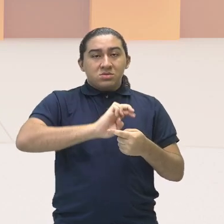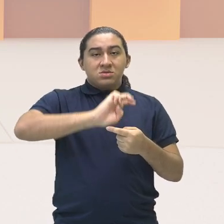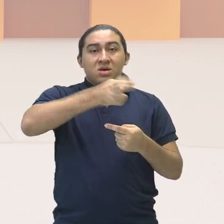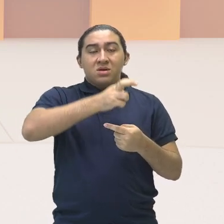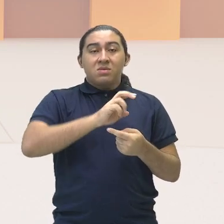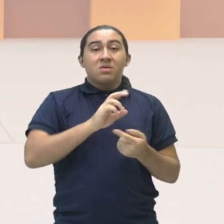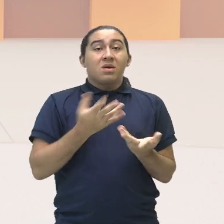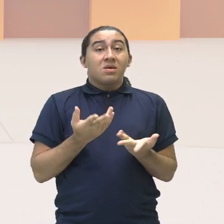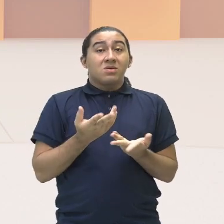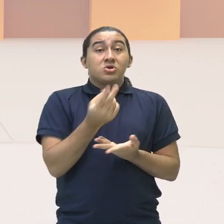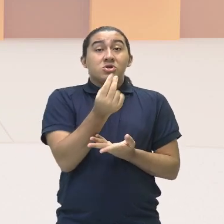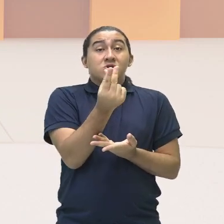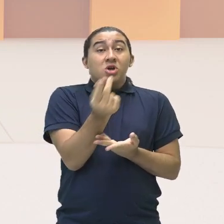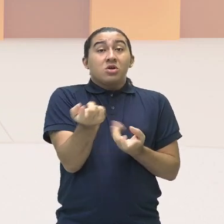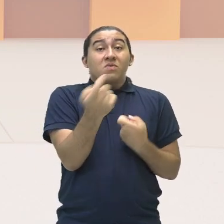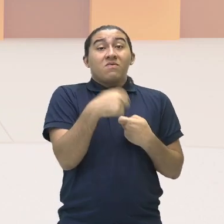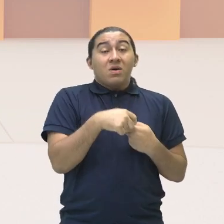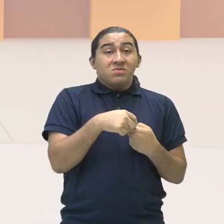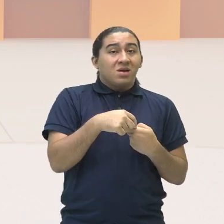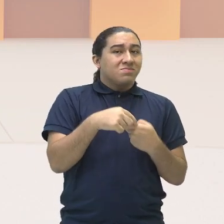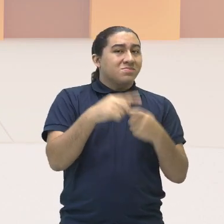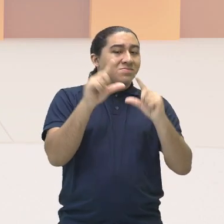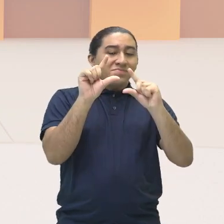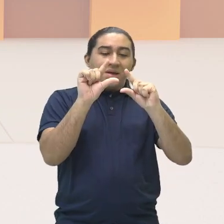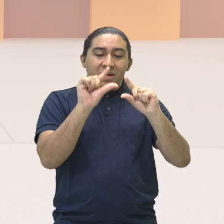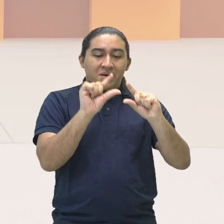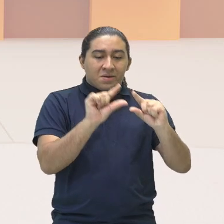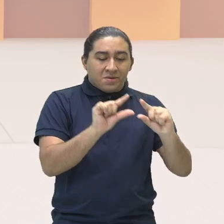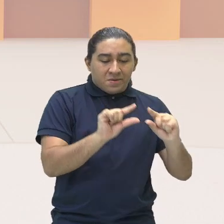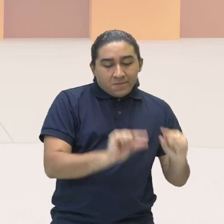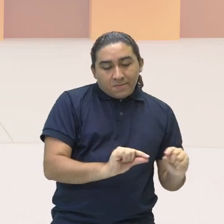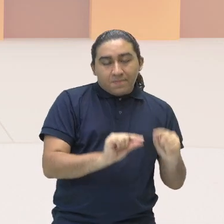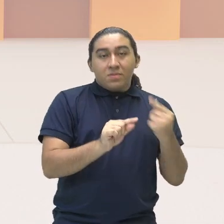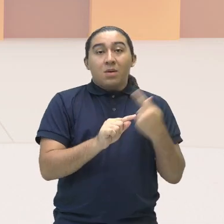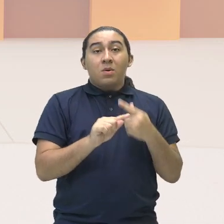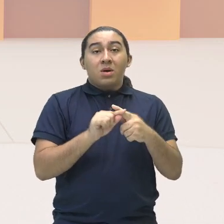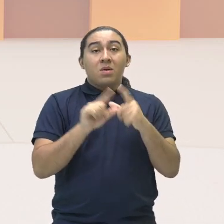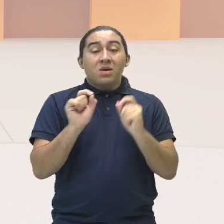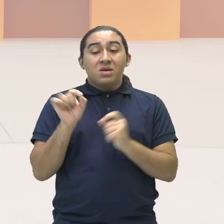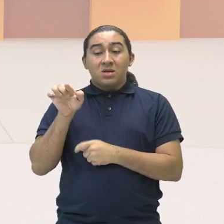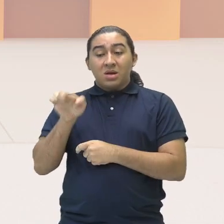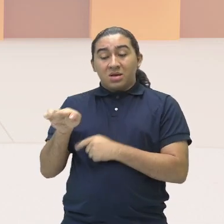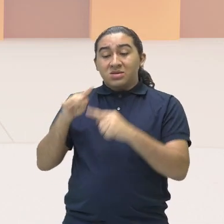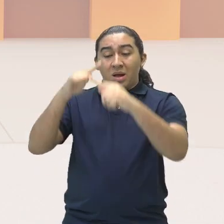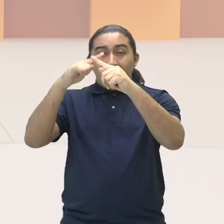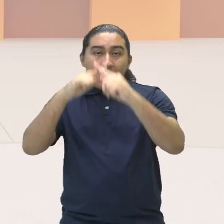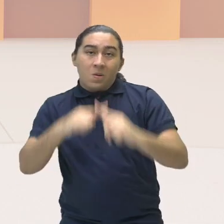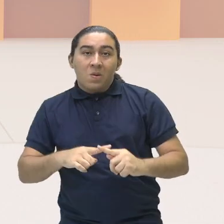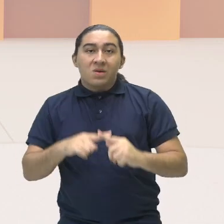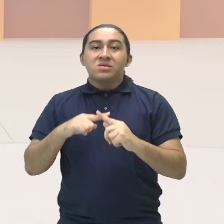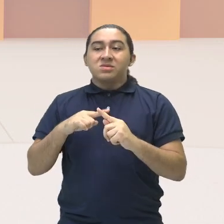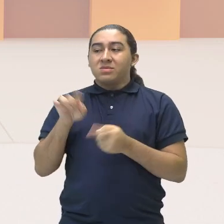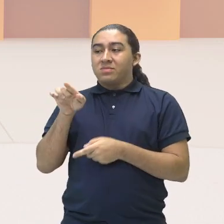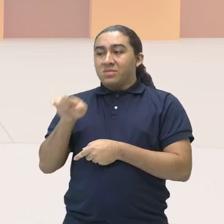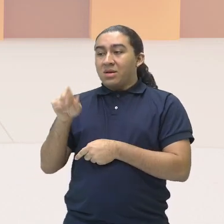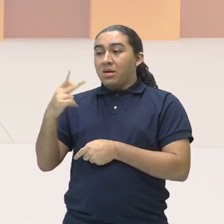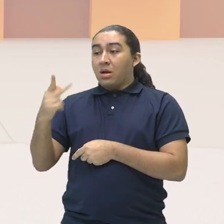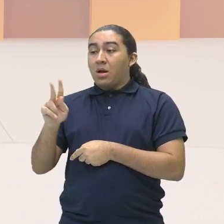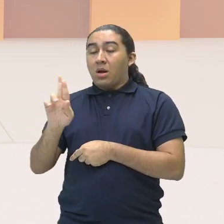deles diminuindo em decorrência dessa concorrência que se